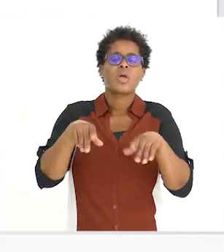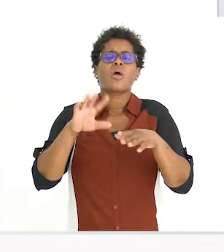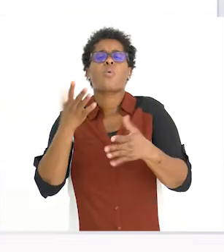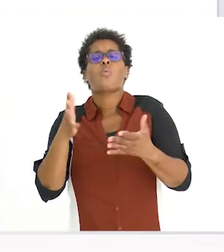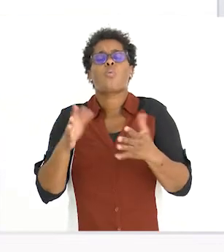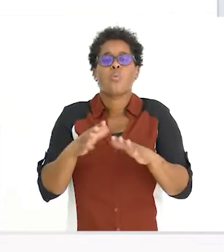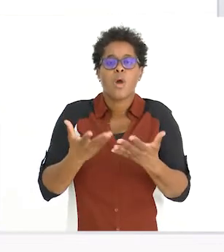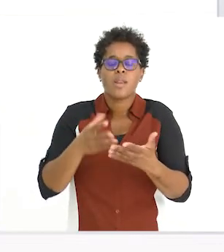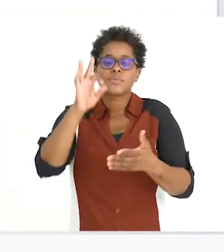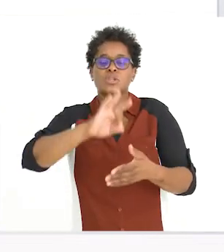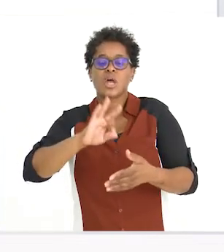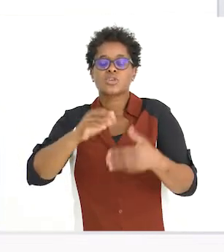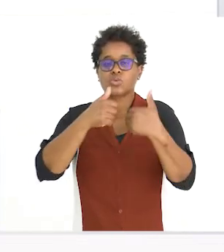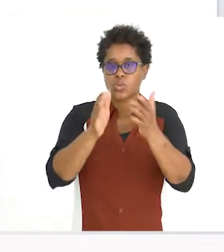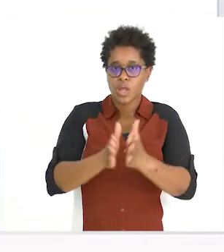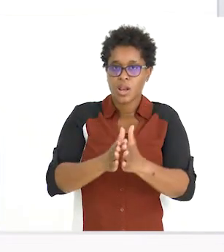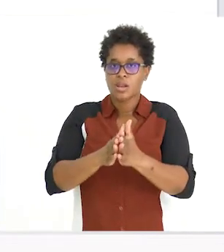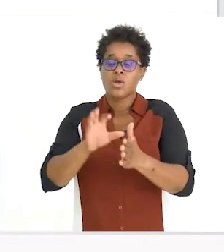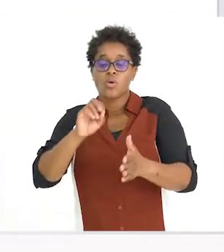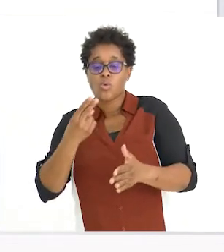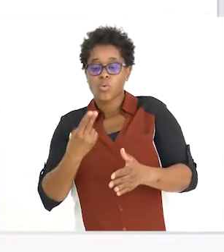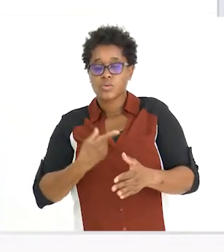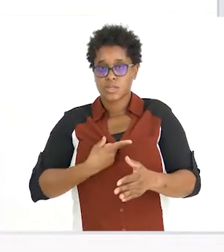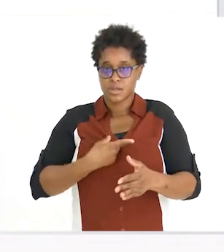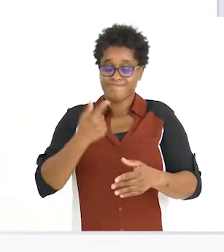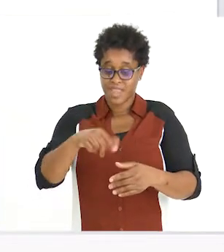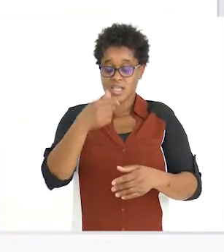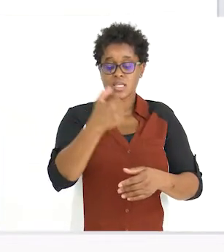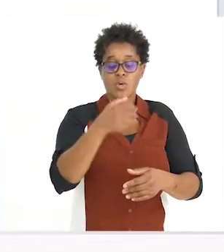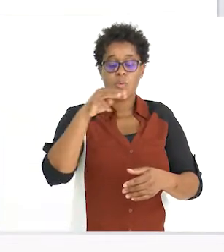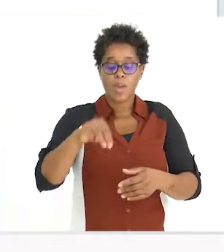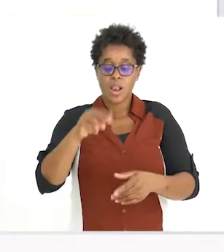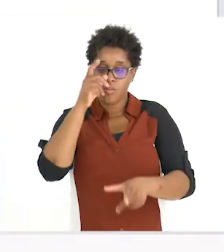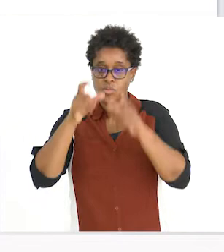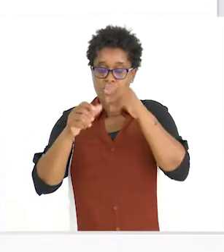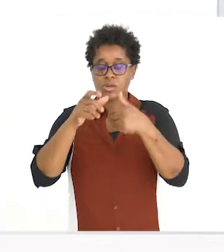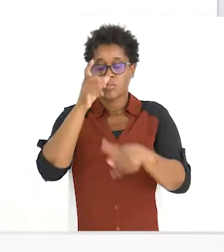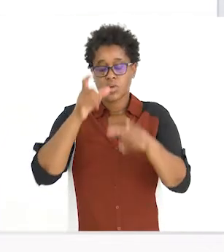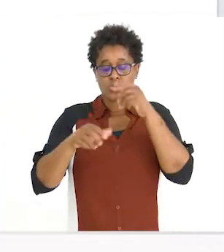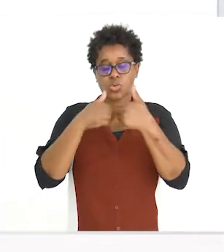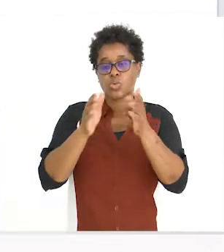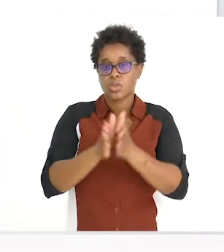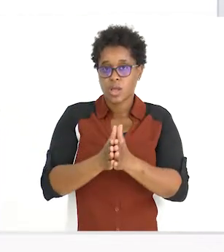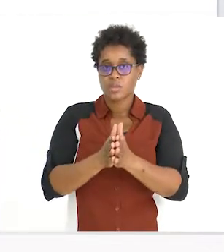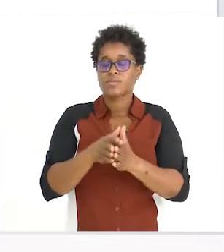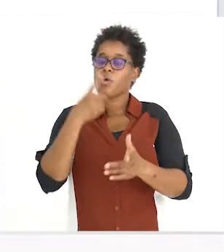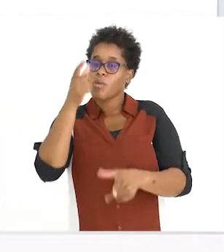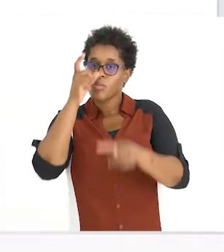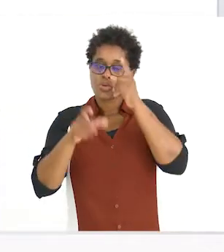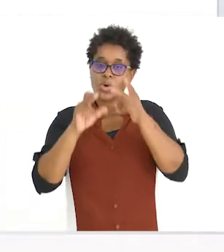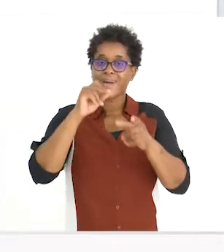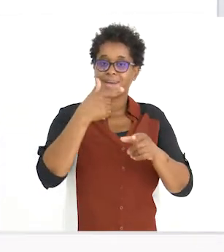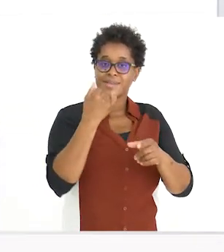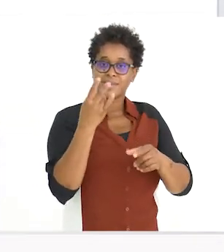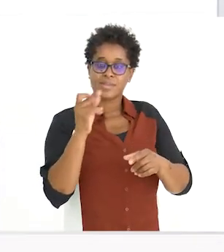do total. Ou seja, temos 5.000 indivíduos, a população total, com uma população ativa de